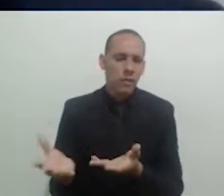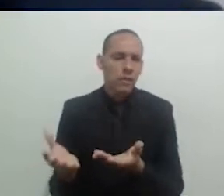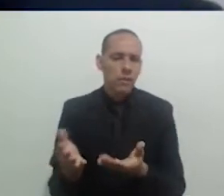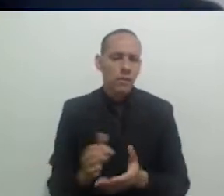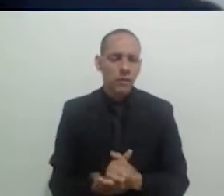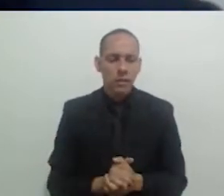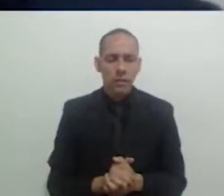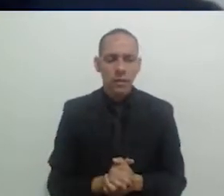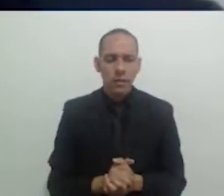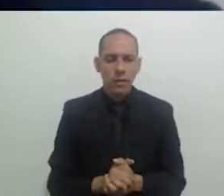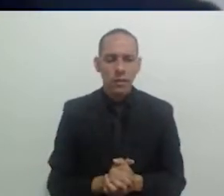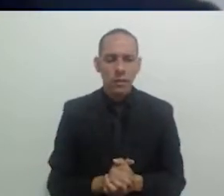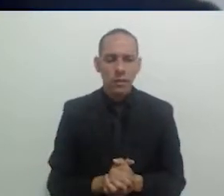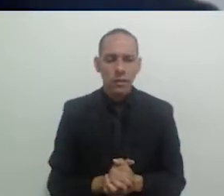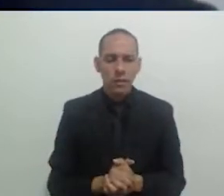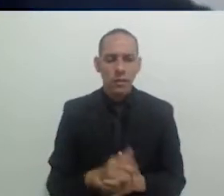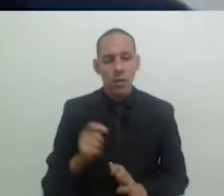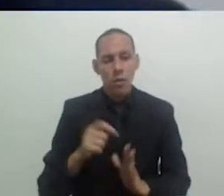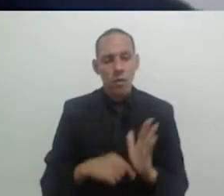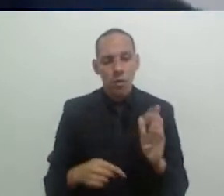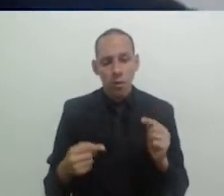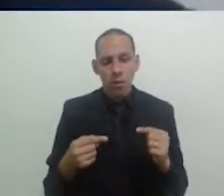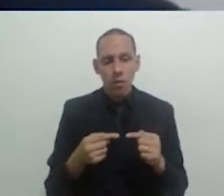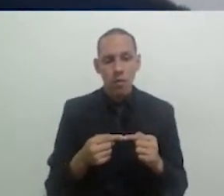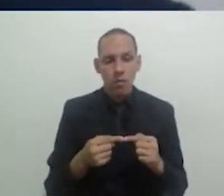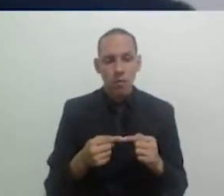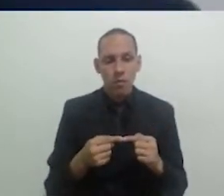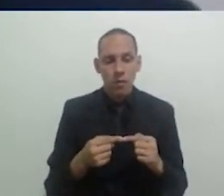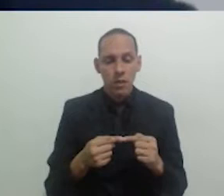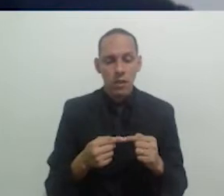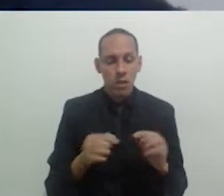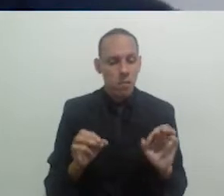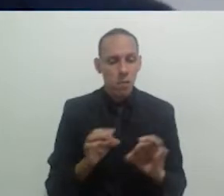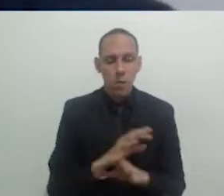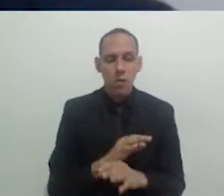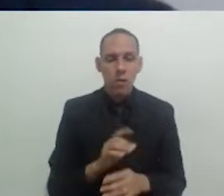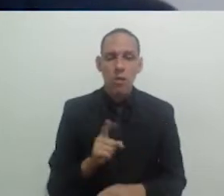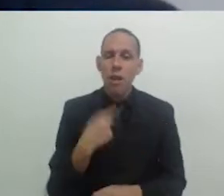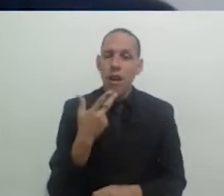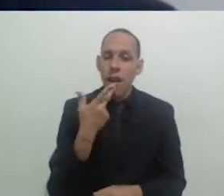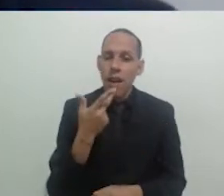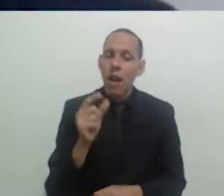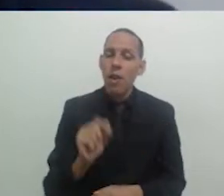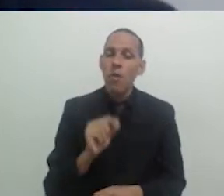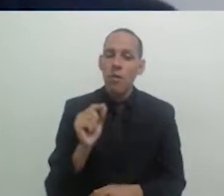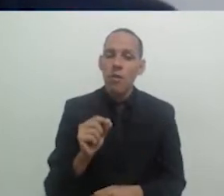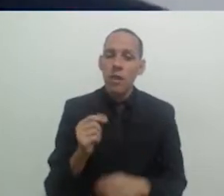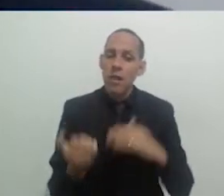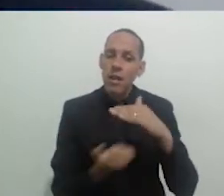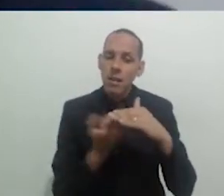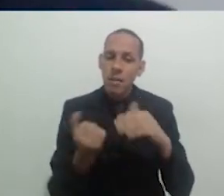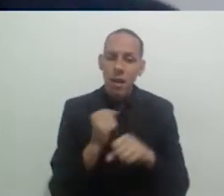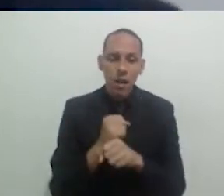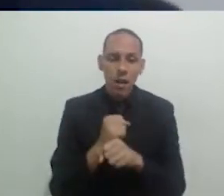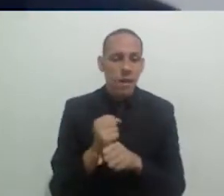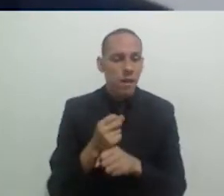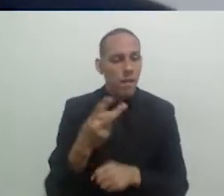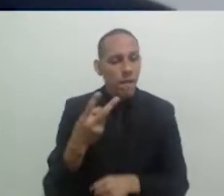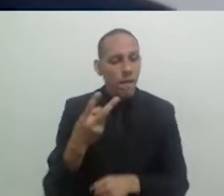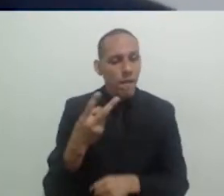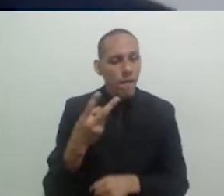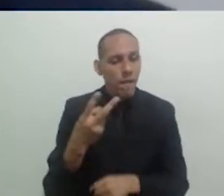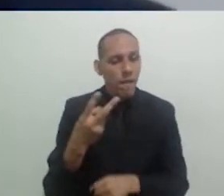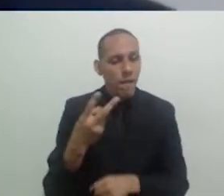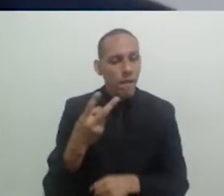o contrato, ela recebeu o contrato pronto. Estamos falando de uma empresa que tem mais de 20 anos de experiência